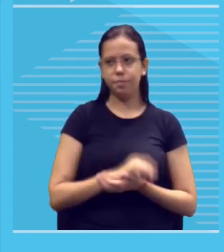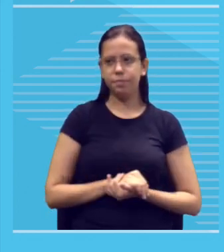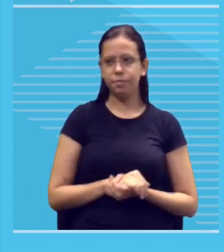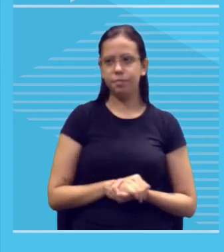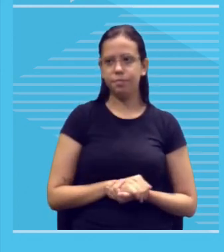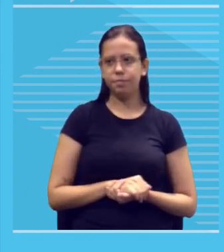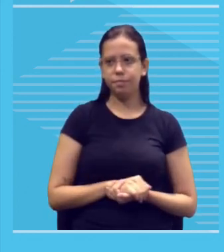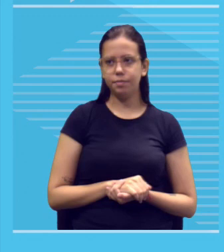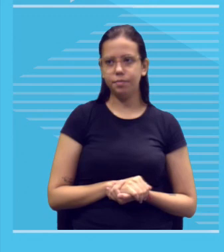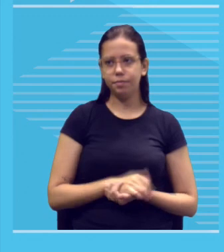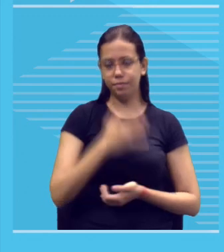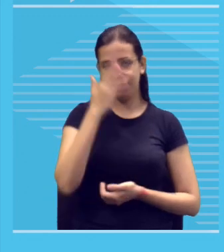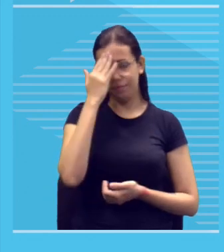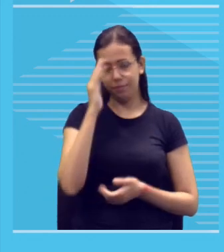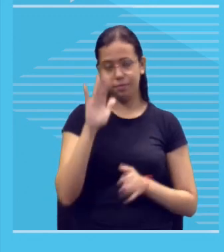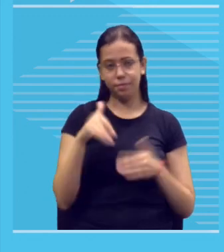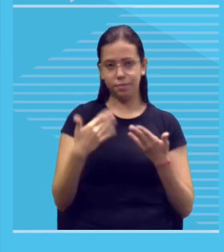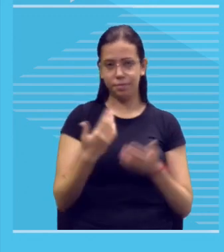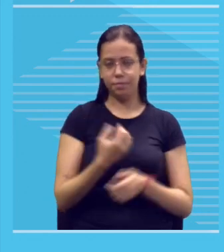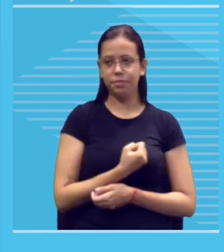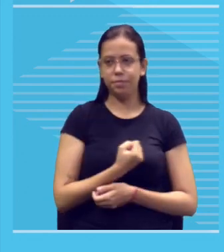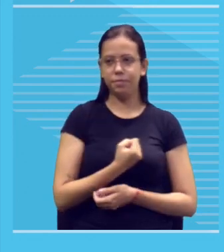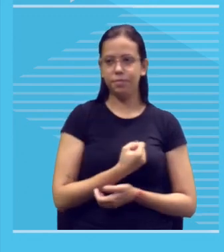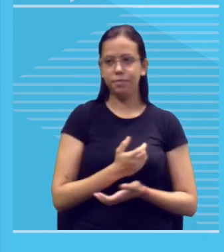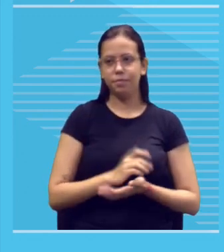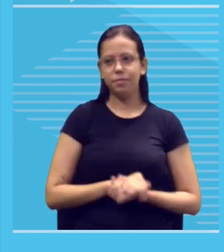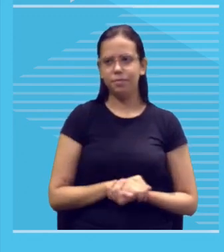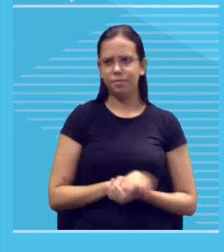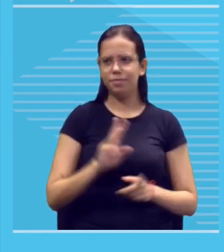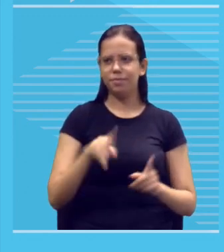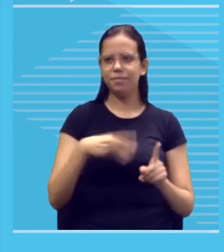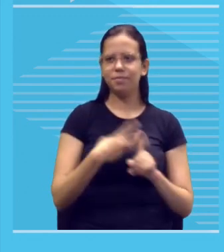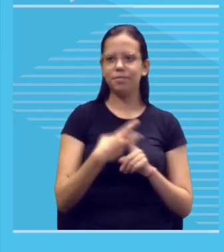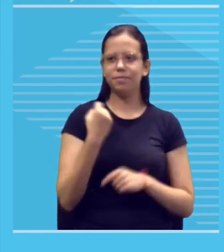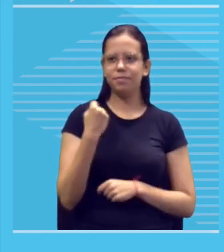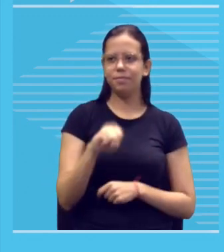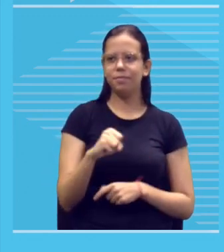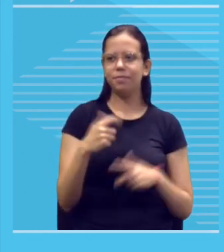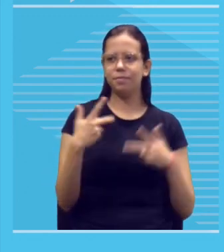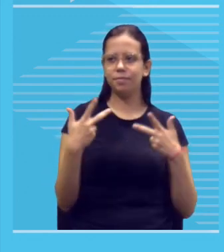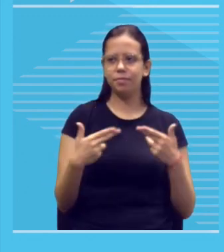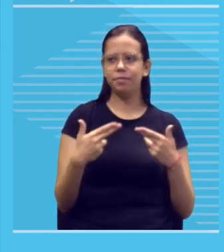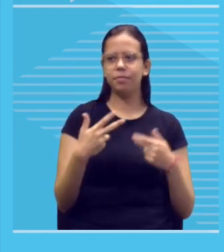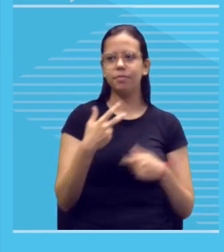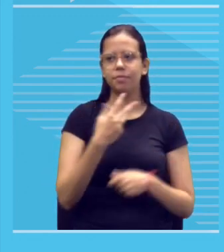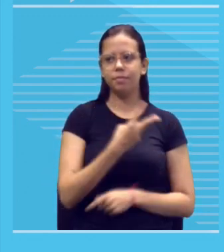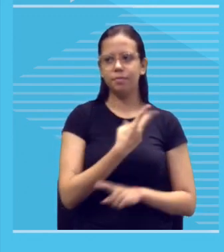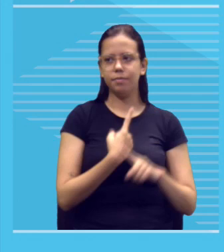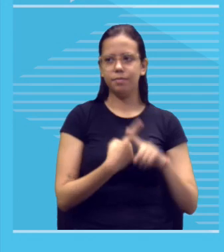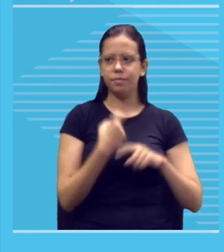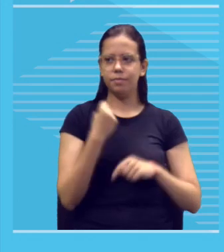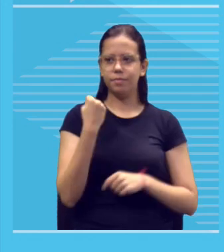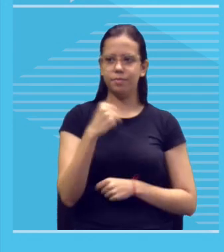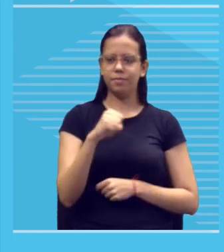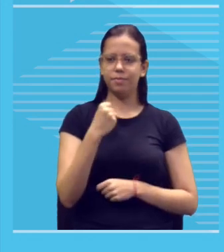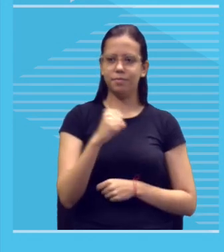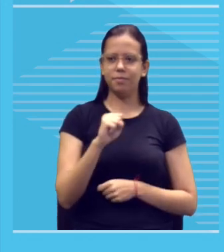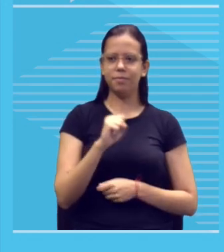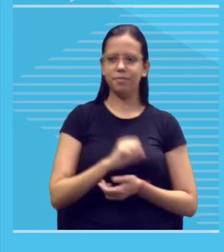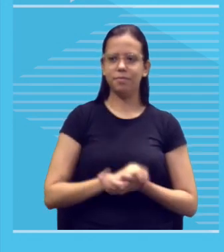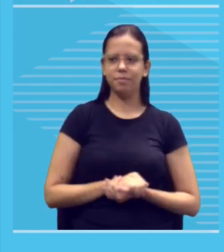você sabe que número é né o aí o triplo de 8 seria fazer três vezes 8